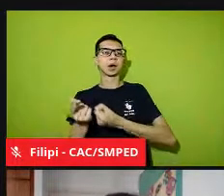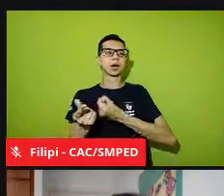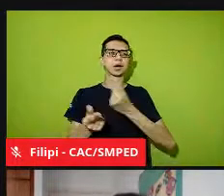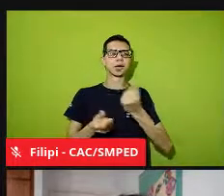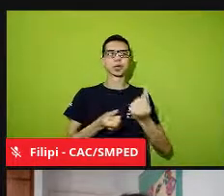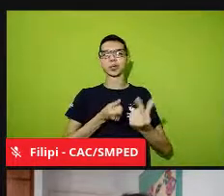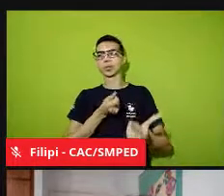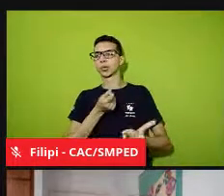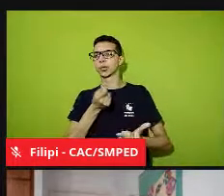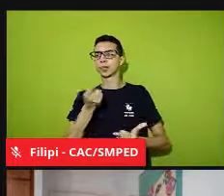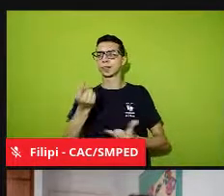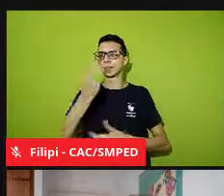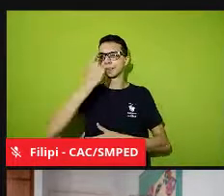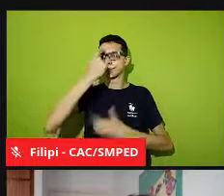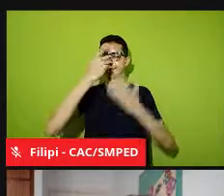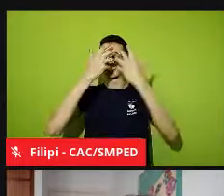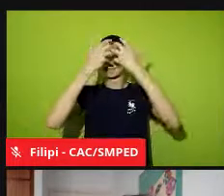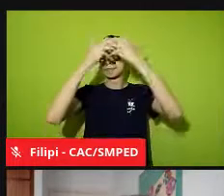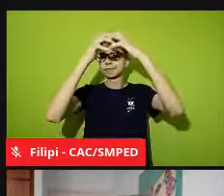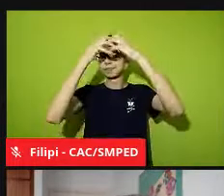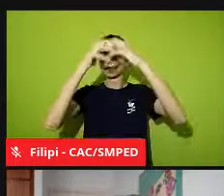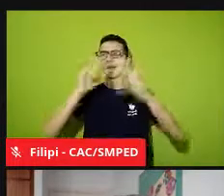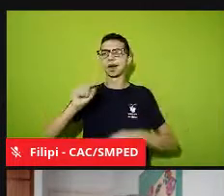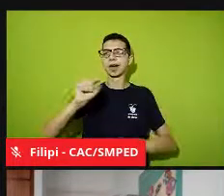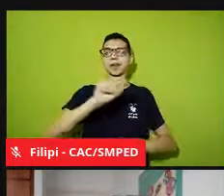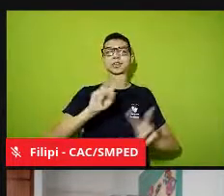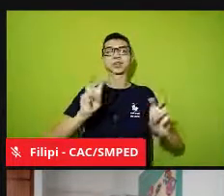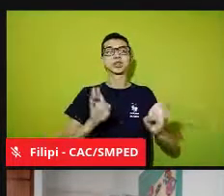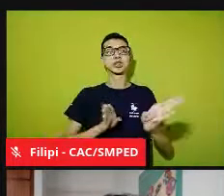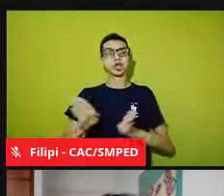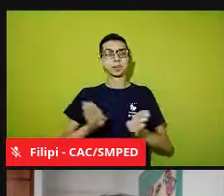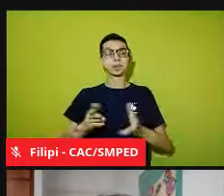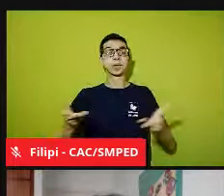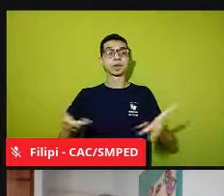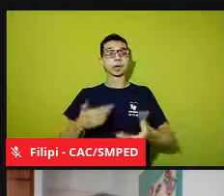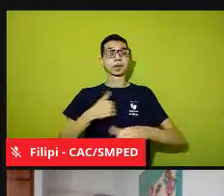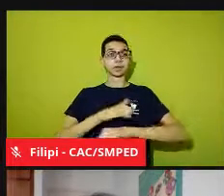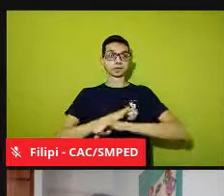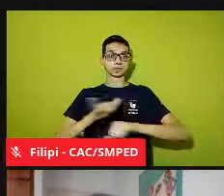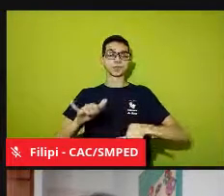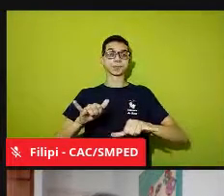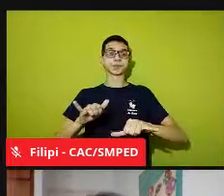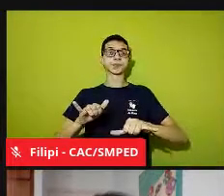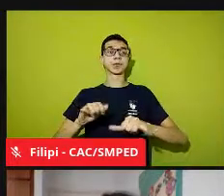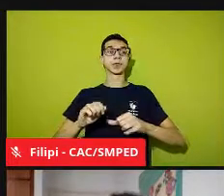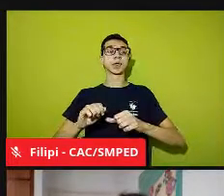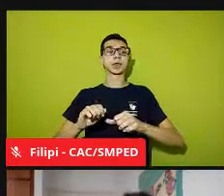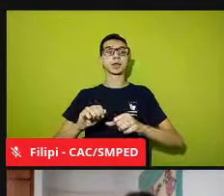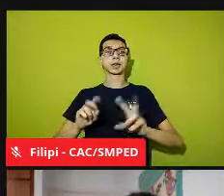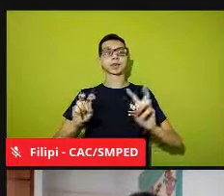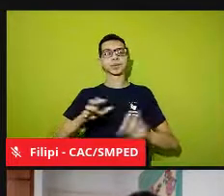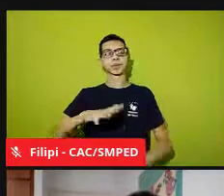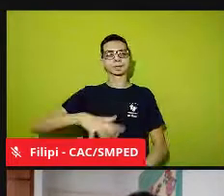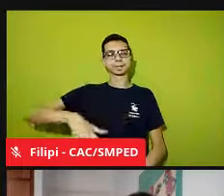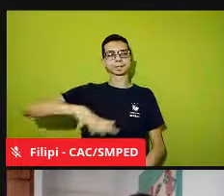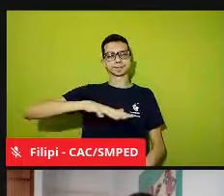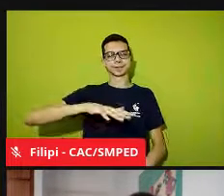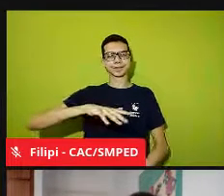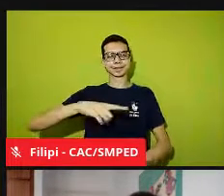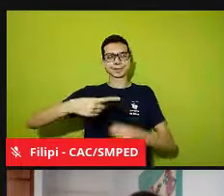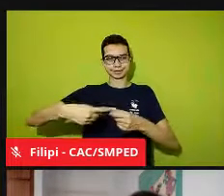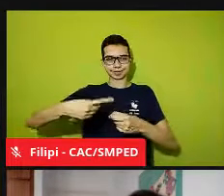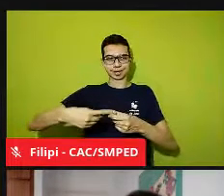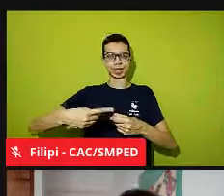gente pensar essa questão da acessibilidade. Aqui a gente já está num contexto bastante infraestruturado da cidade, né? A gente tem